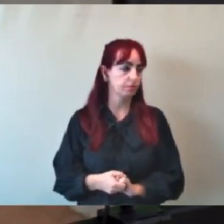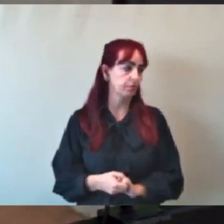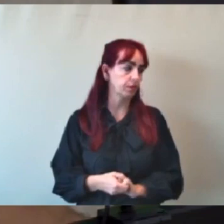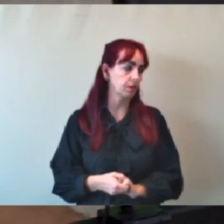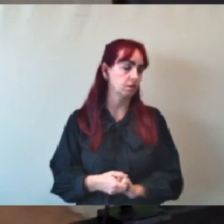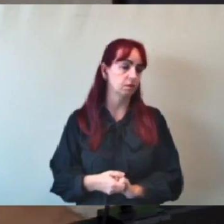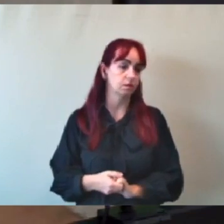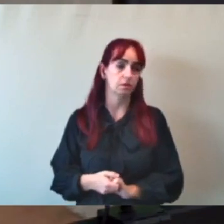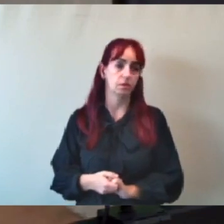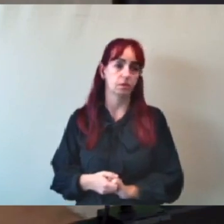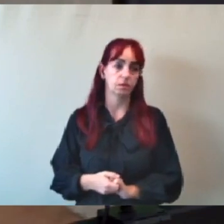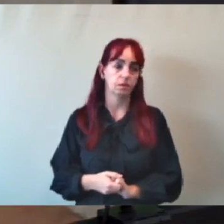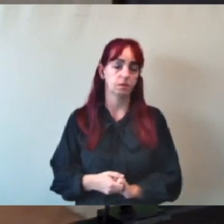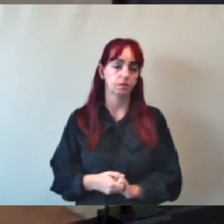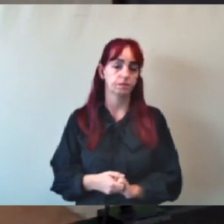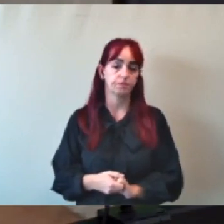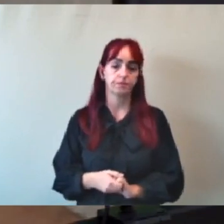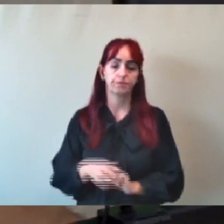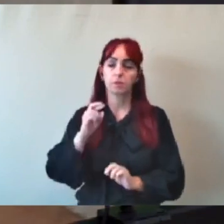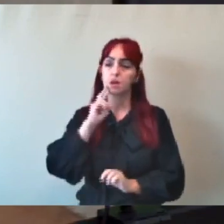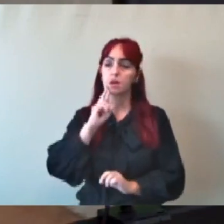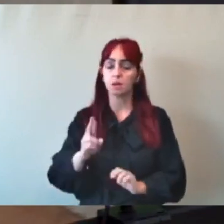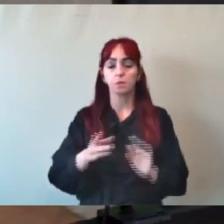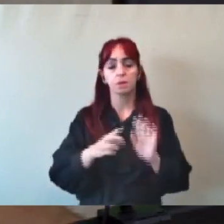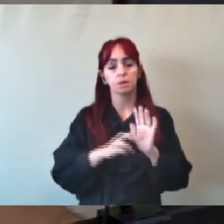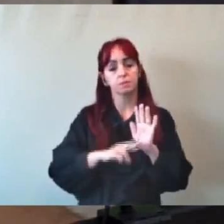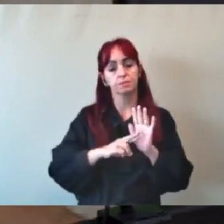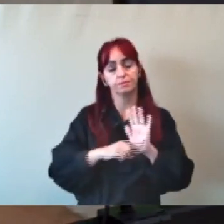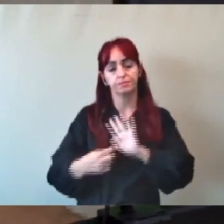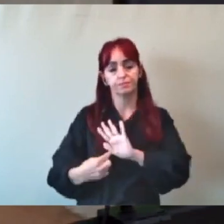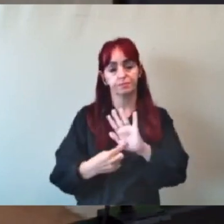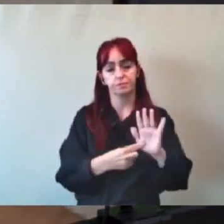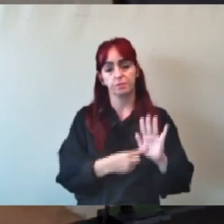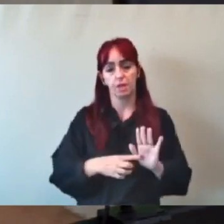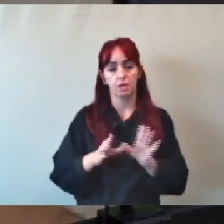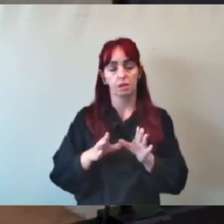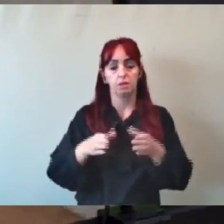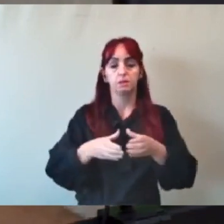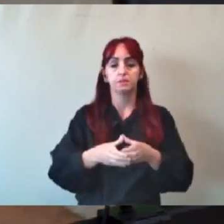Respostas a requerimento de indicação da comissão. Ofício em resposta a requerimento de comissão